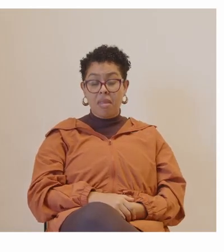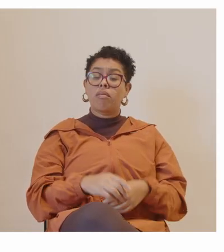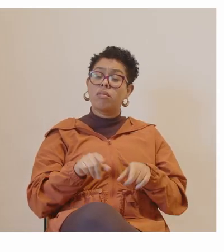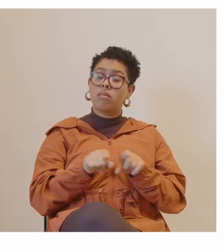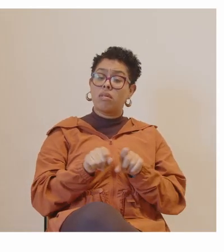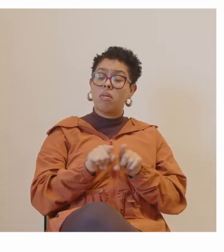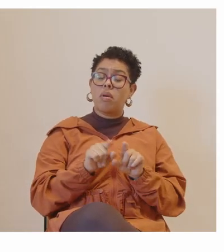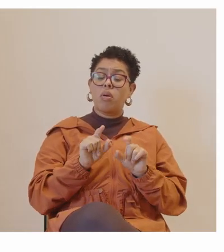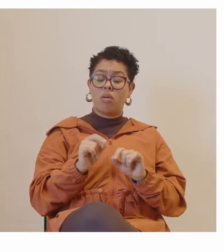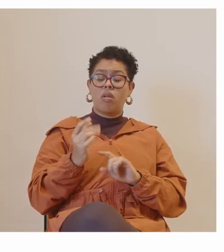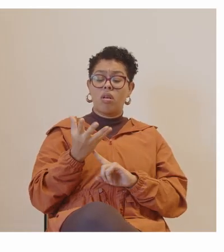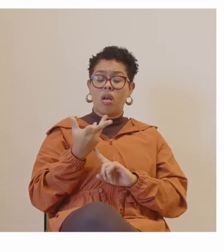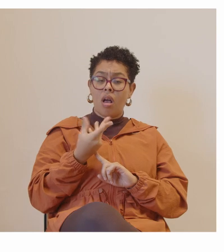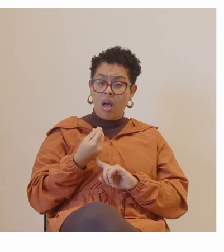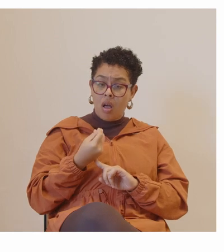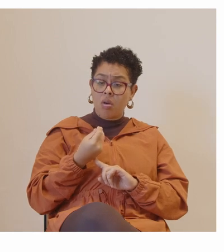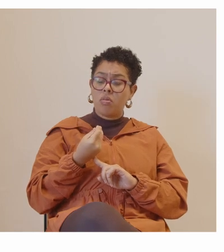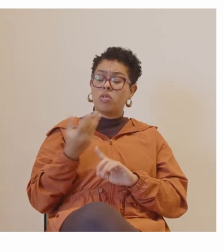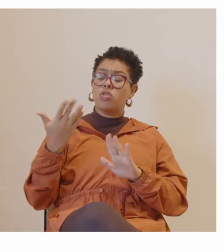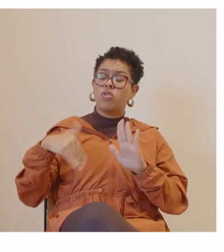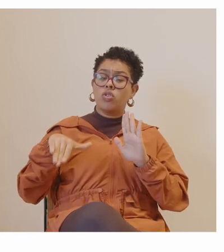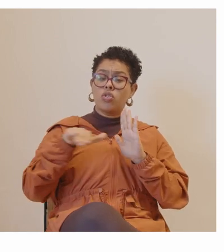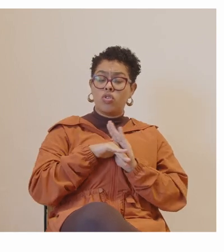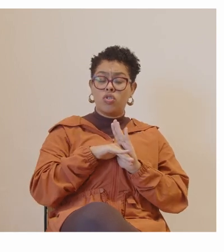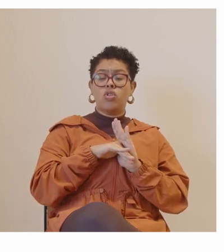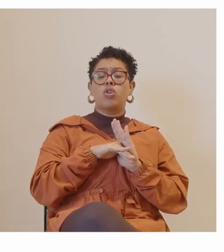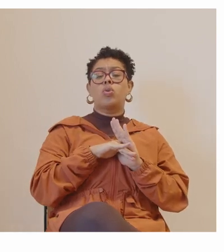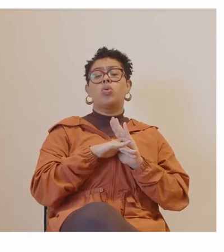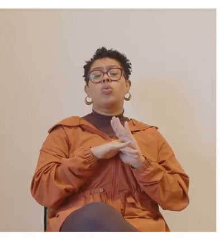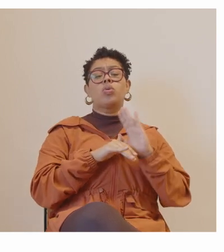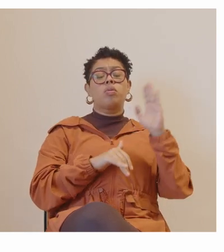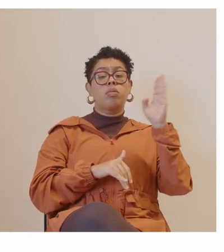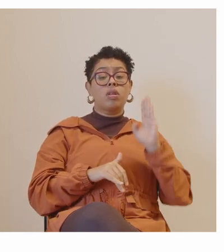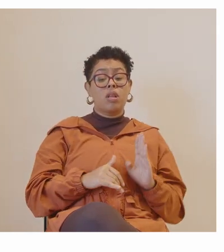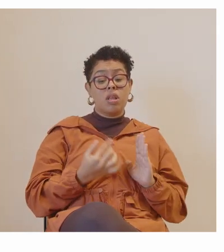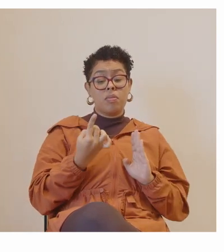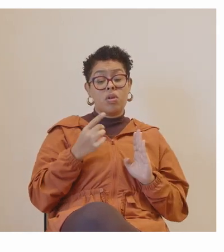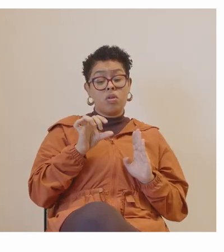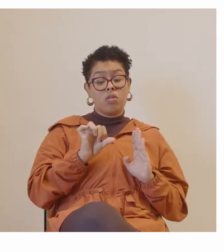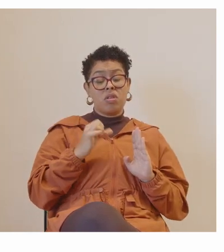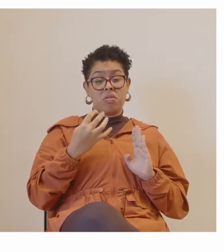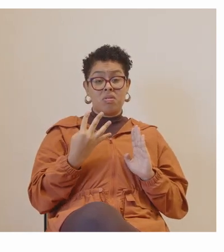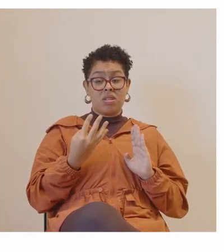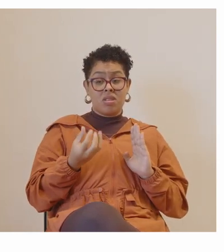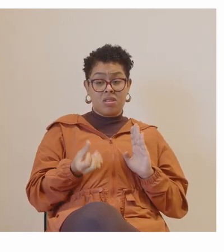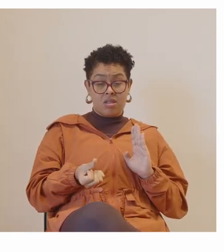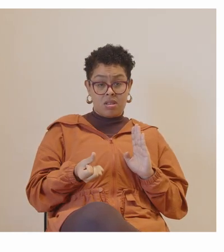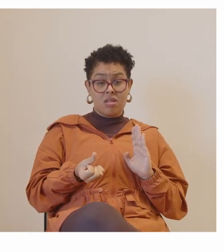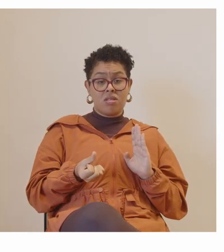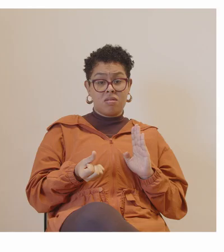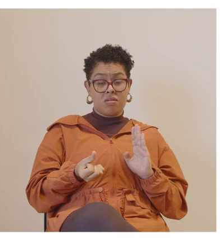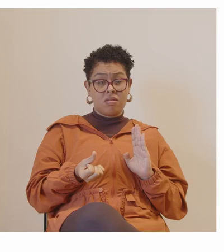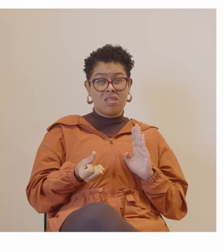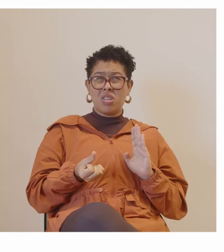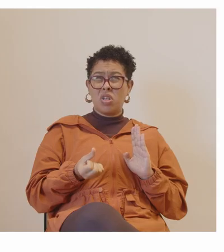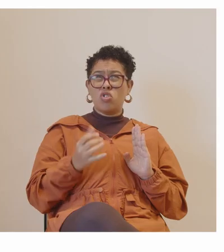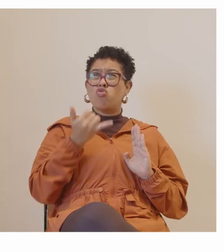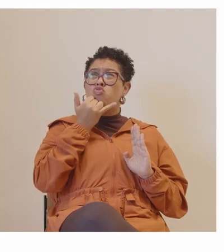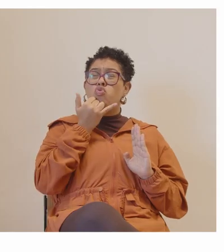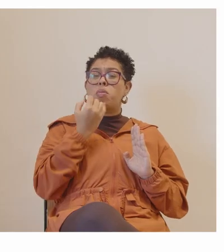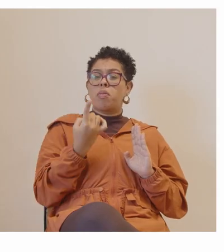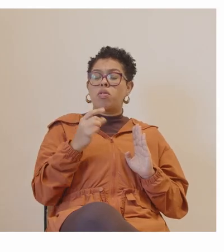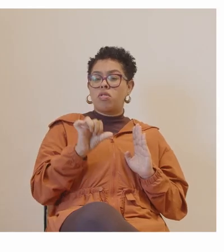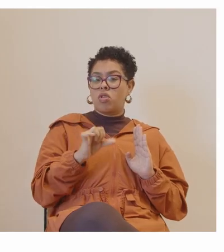claro, essas obras vieram para o Brasil, quer dizer, a Canoa sobre o Épte veio para o Brasil em 1946. Ela foi... 48,